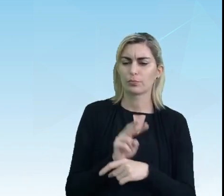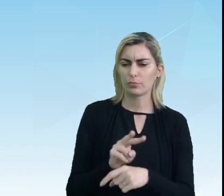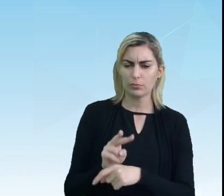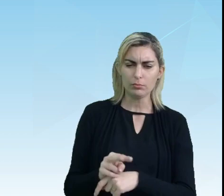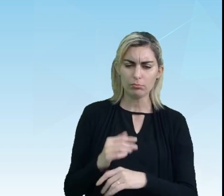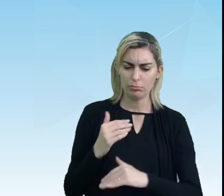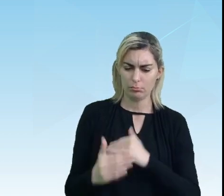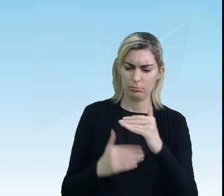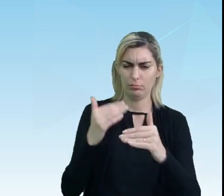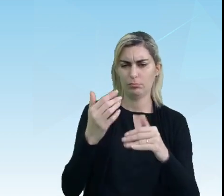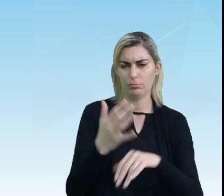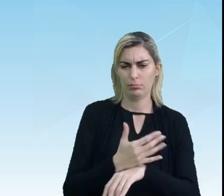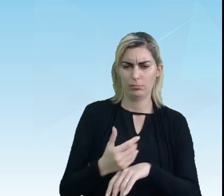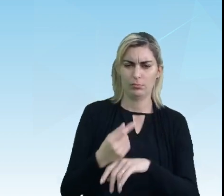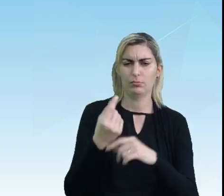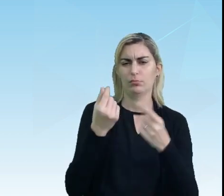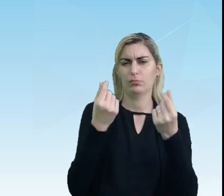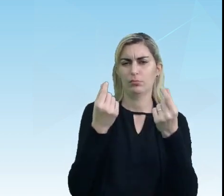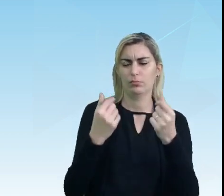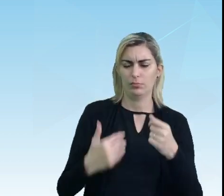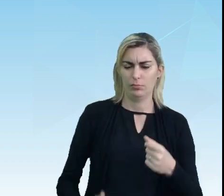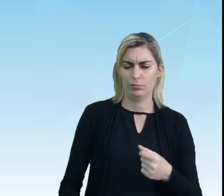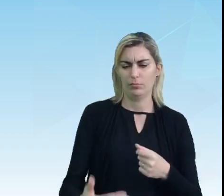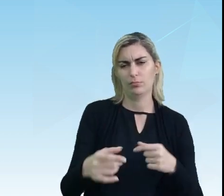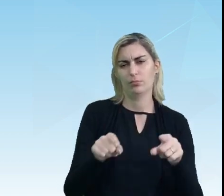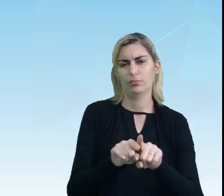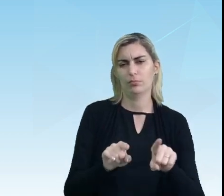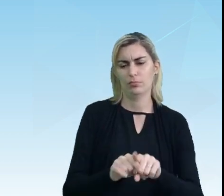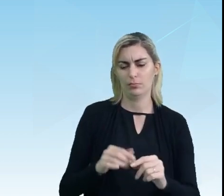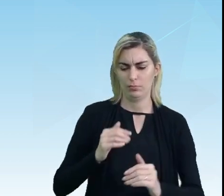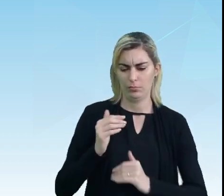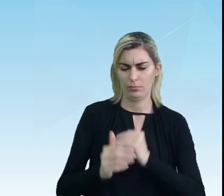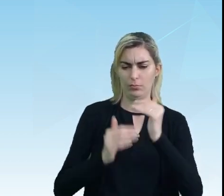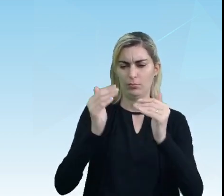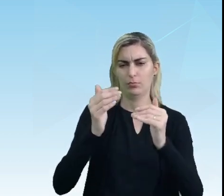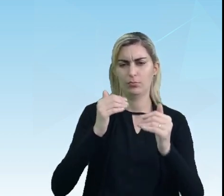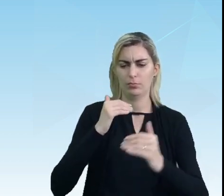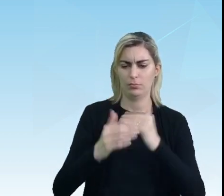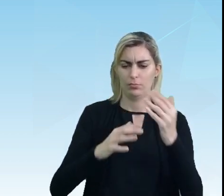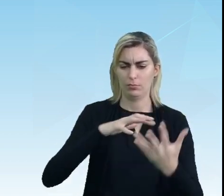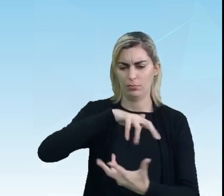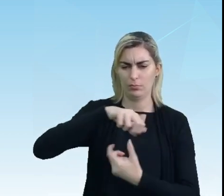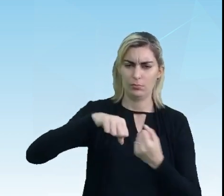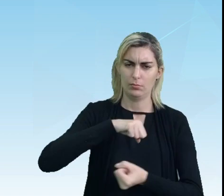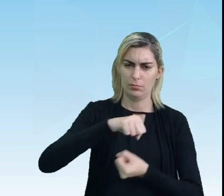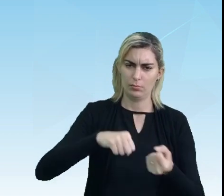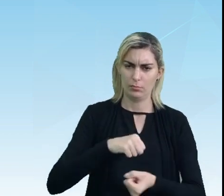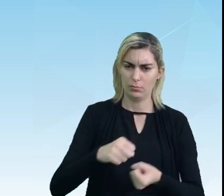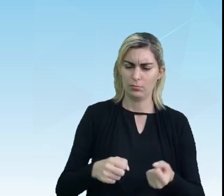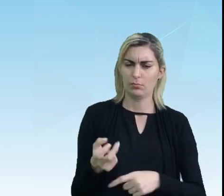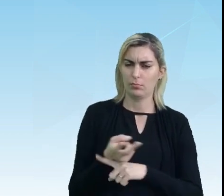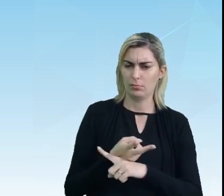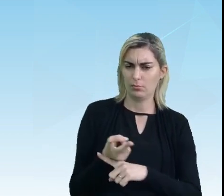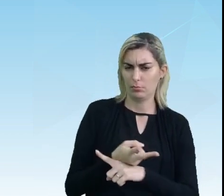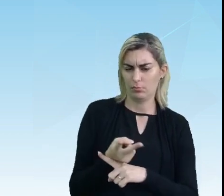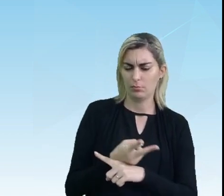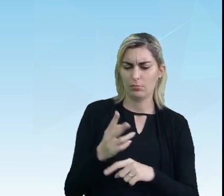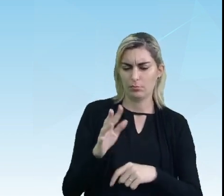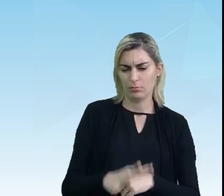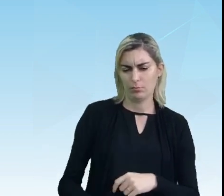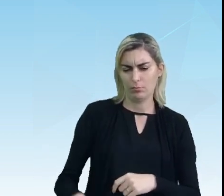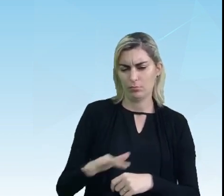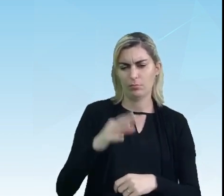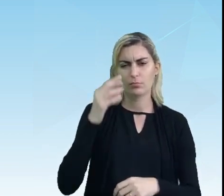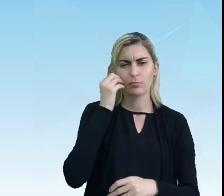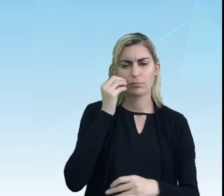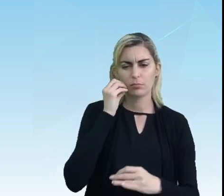esse crescimento do capital, vai gerar também um crescimento de desenvolvimento sustentáveis, procurar meios de